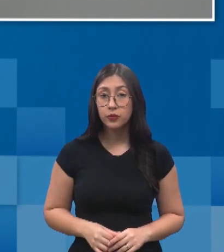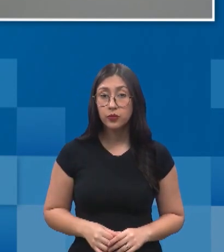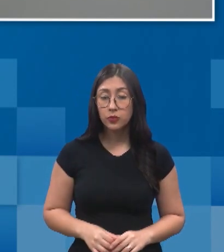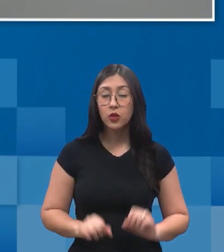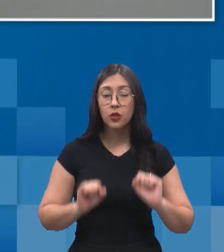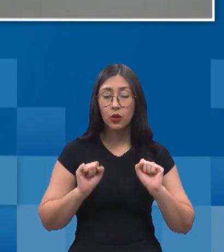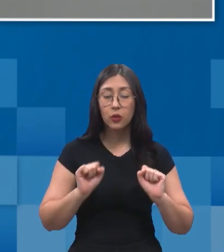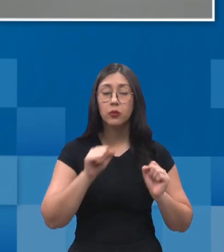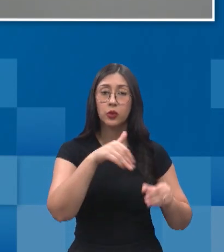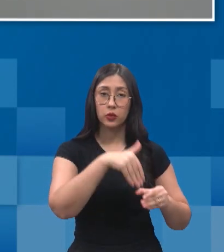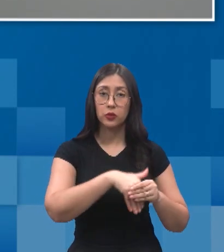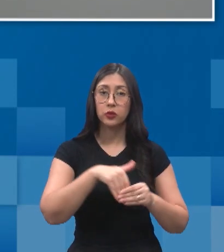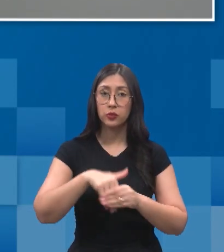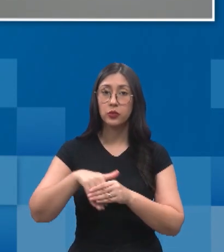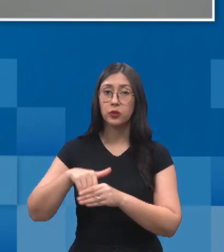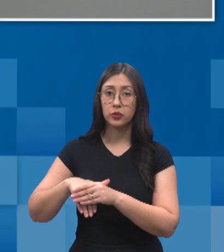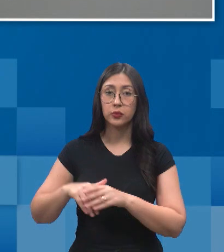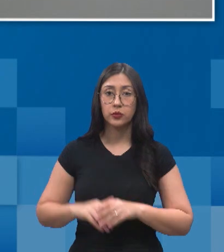Aberta a votação.